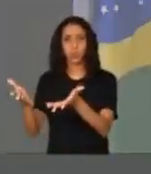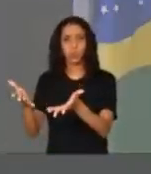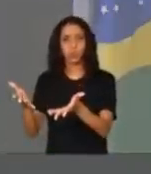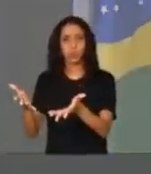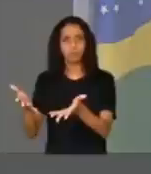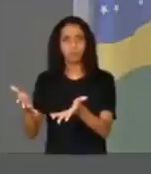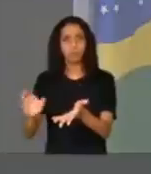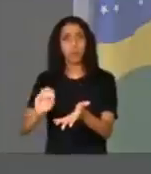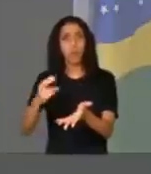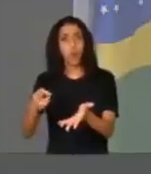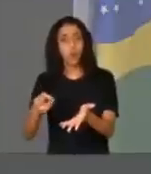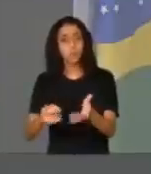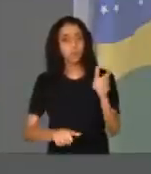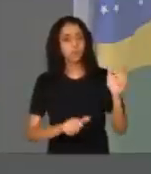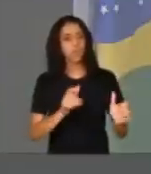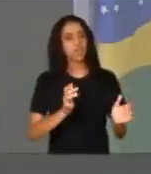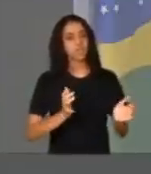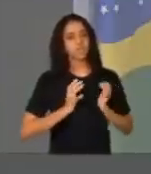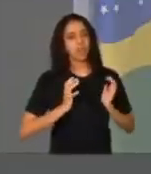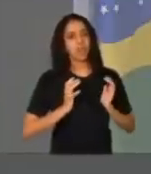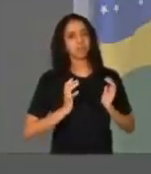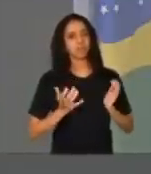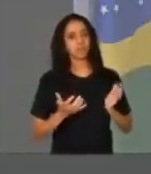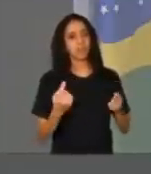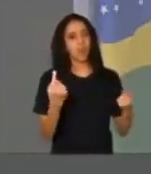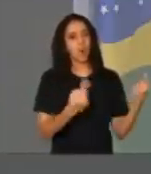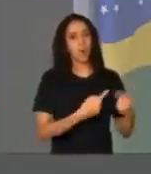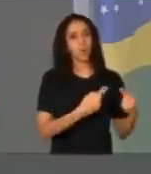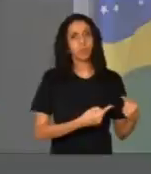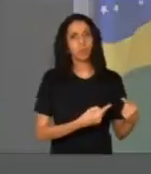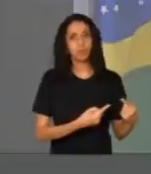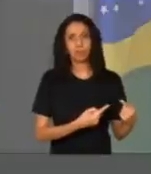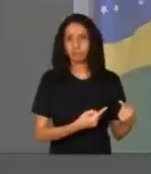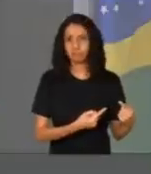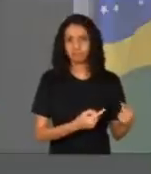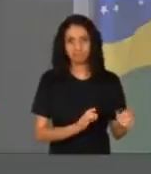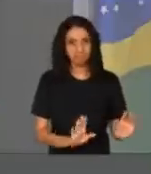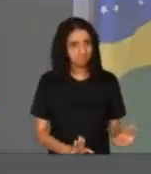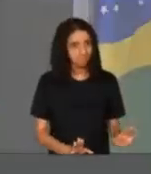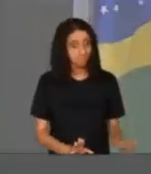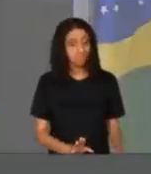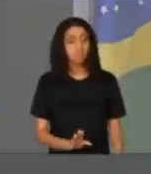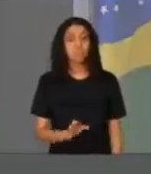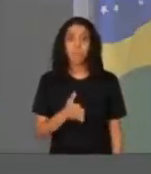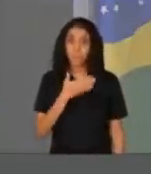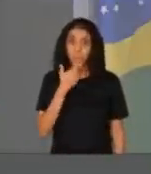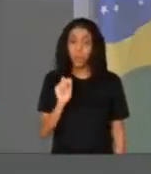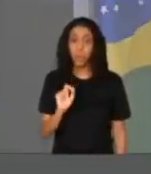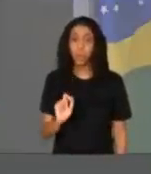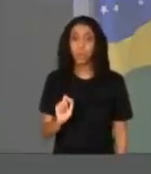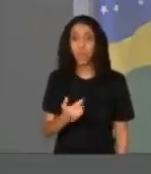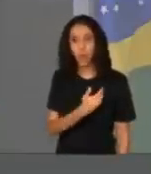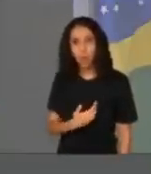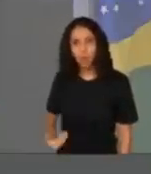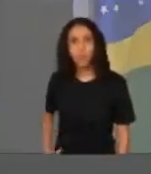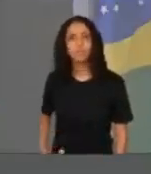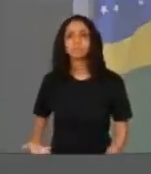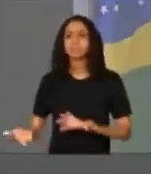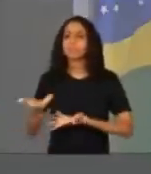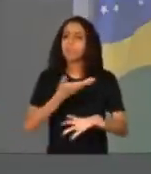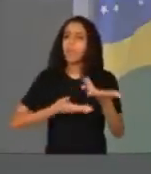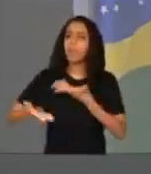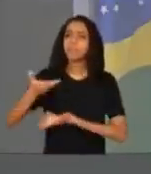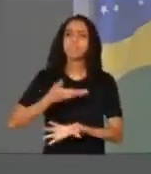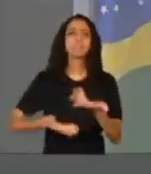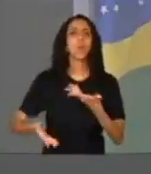competição entre aqueles que têm melhor relação com o governo. Eu prefiro muito mais que o governo tenha uma relação republicana